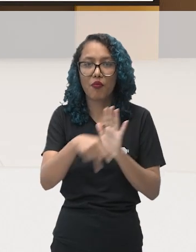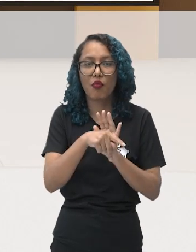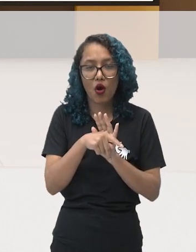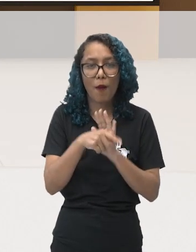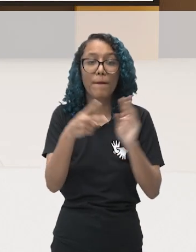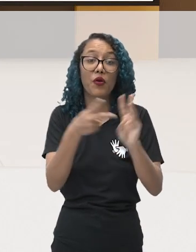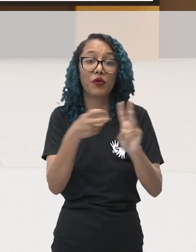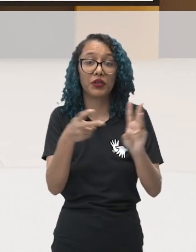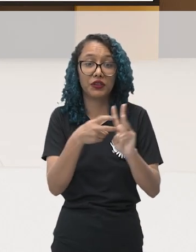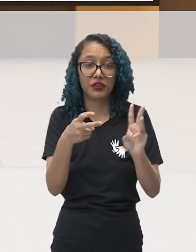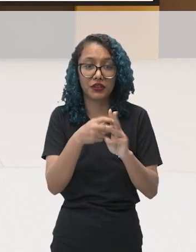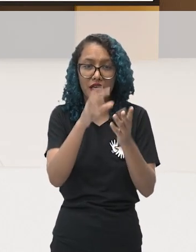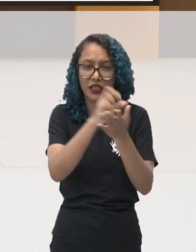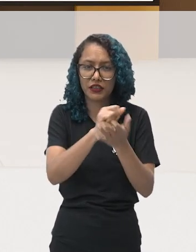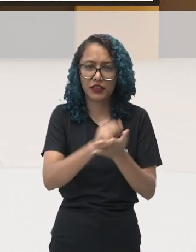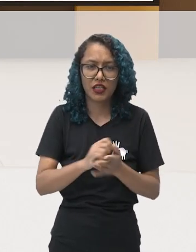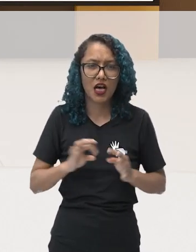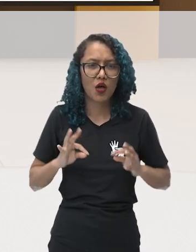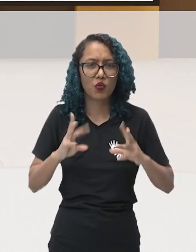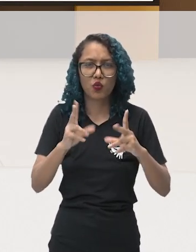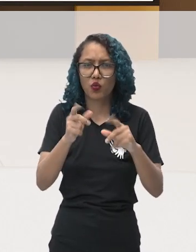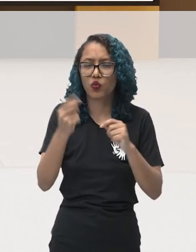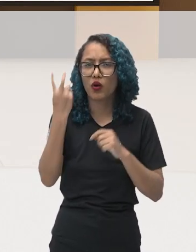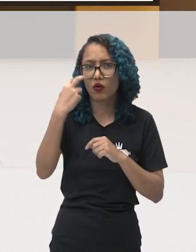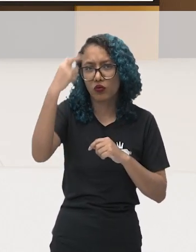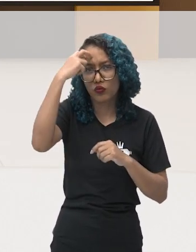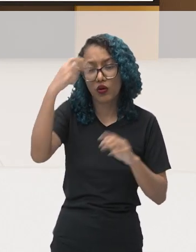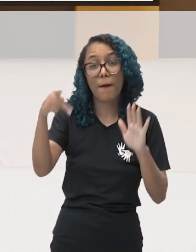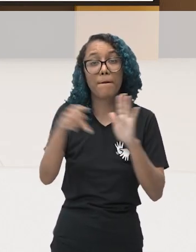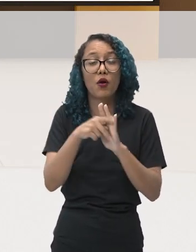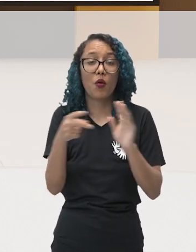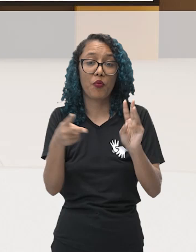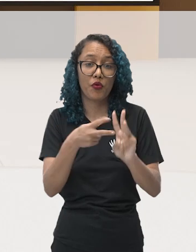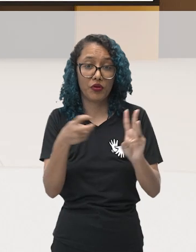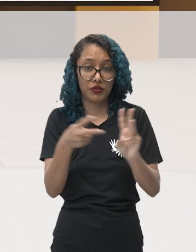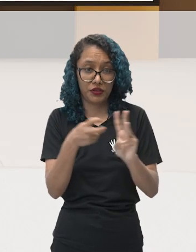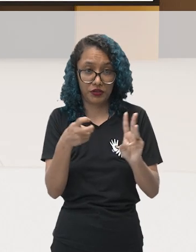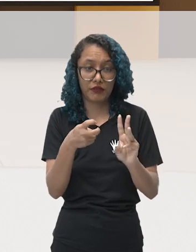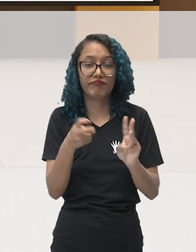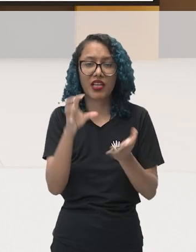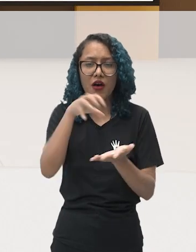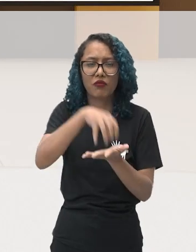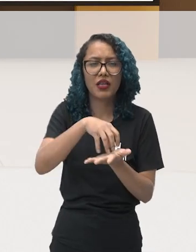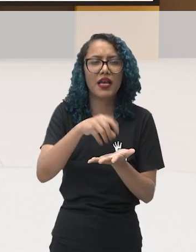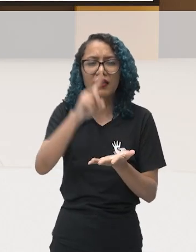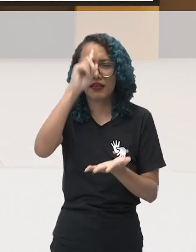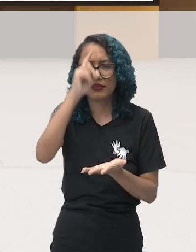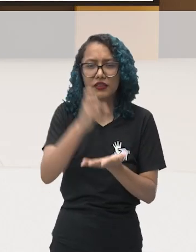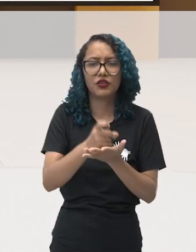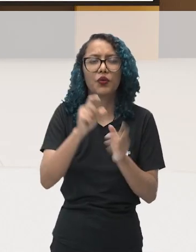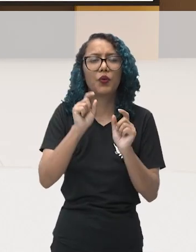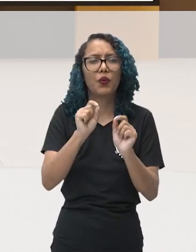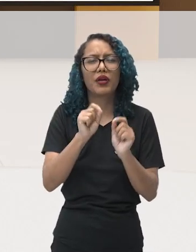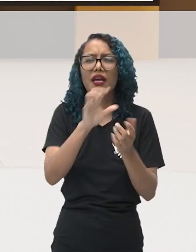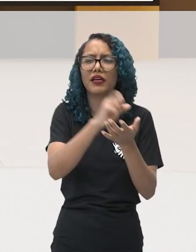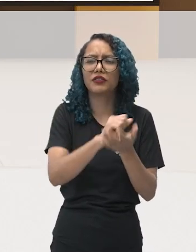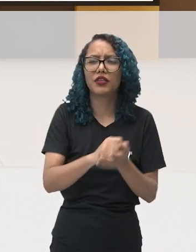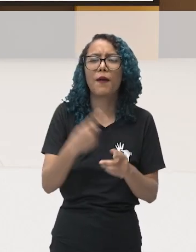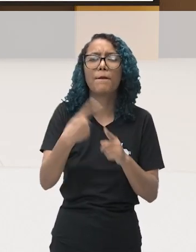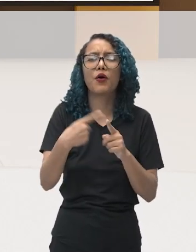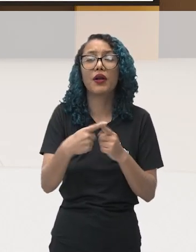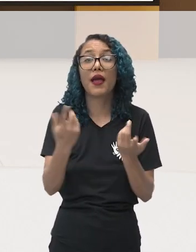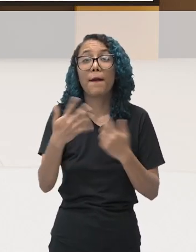Suruí por registro do conhecimento da cultura Paetê. A aldeia decidiu fazer porque as pessoas